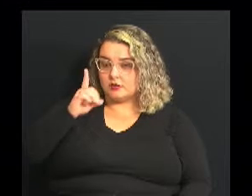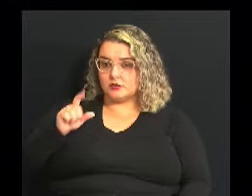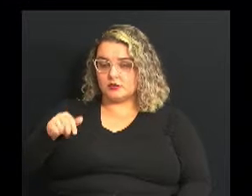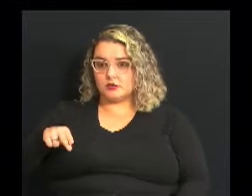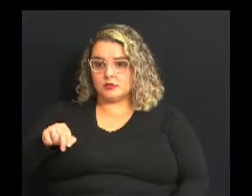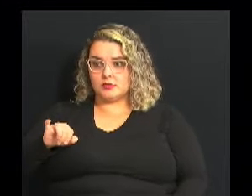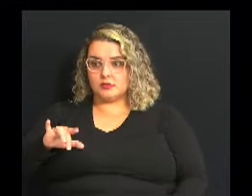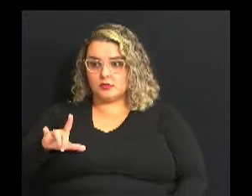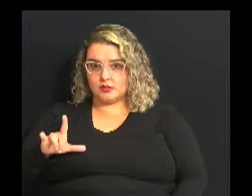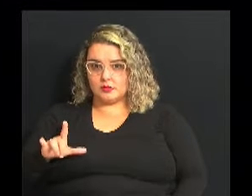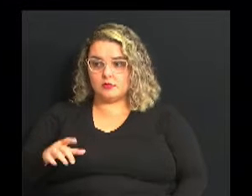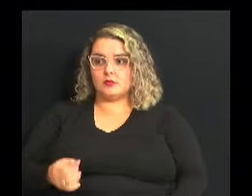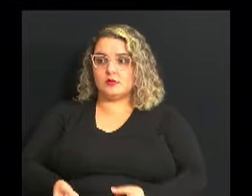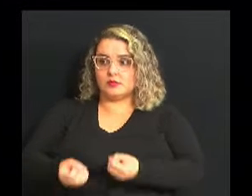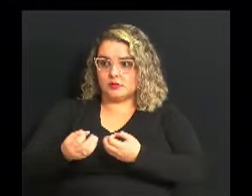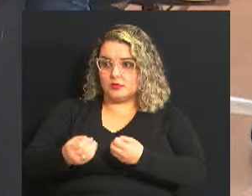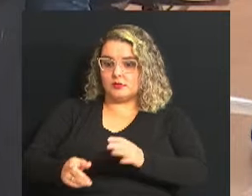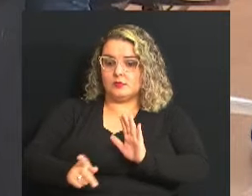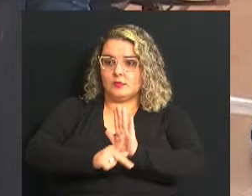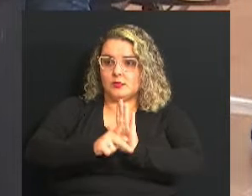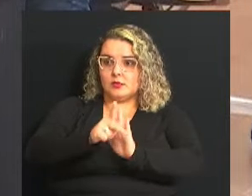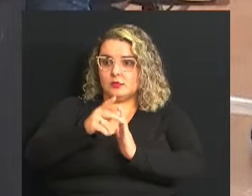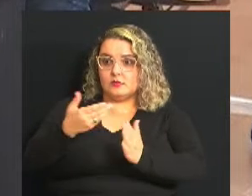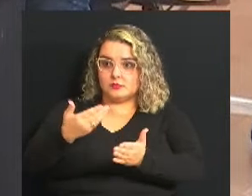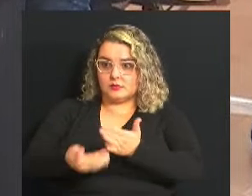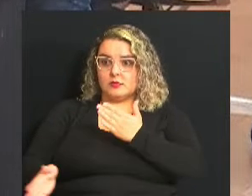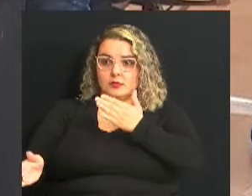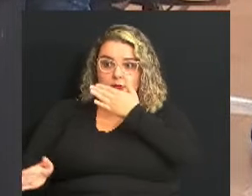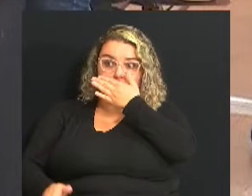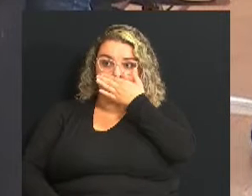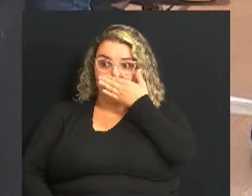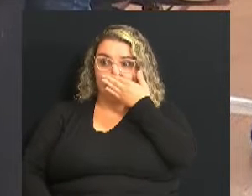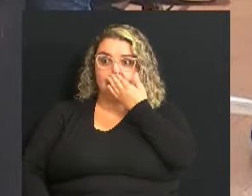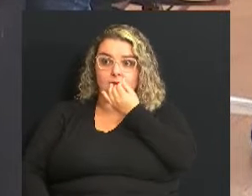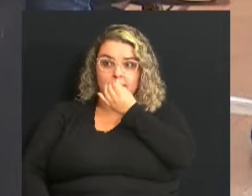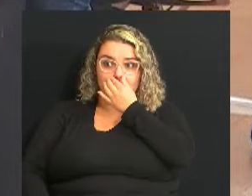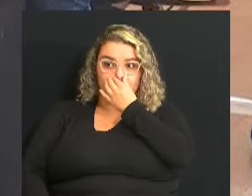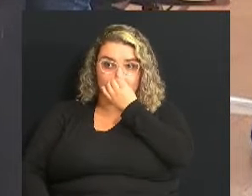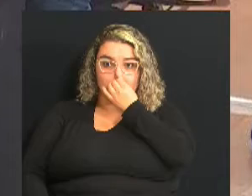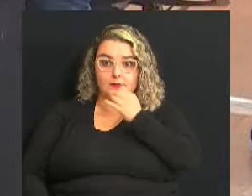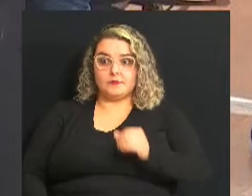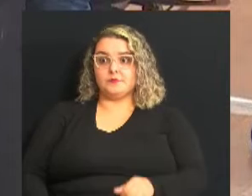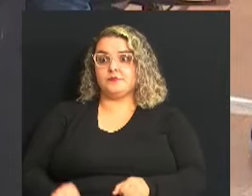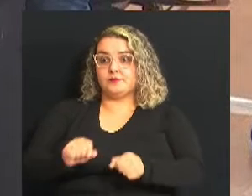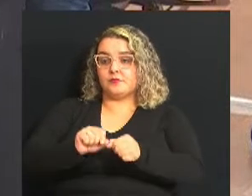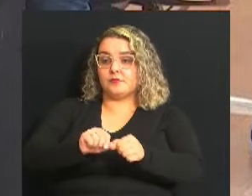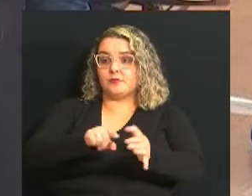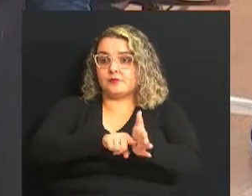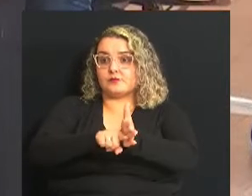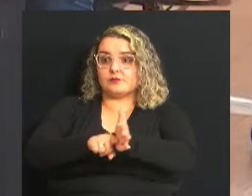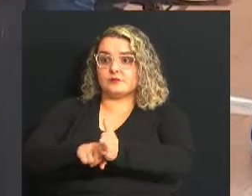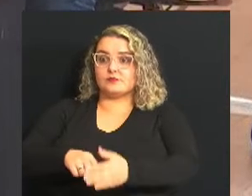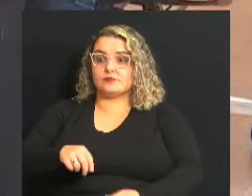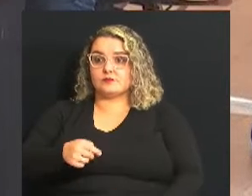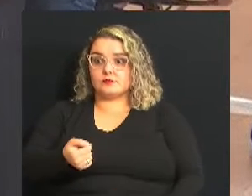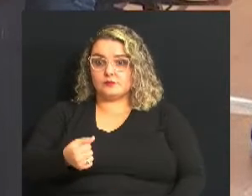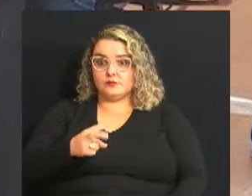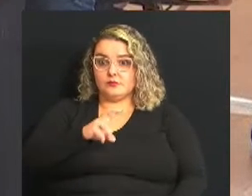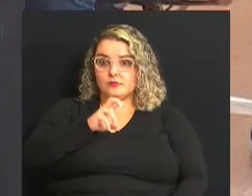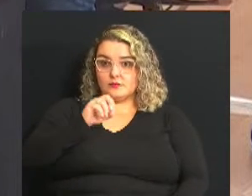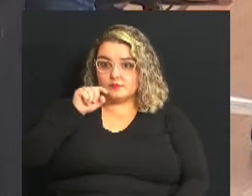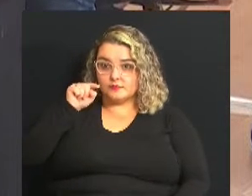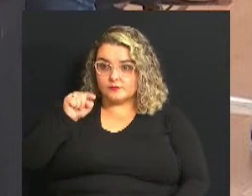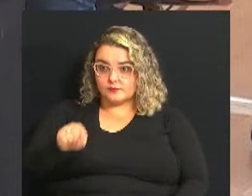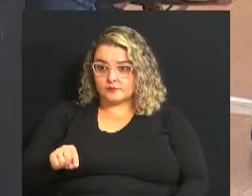dados dos projetos antigos se perderem, né? A gente fez um levantamento, acho que de quase 50 mil leis, né, desde o início